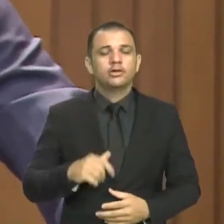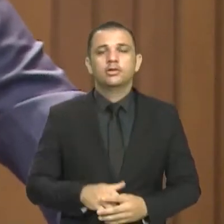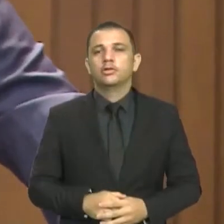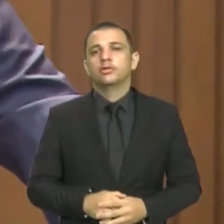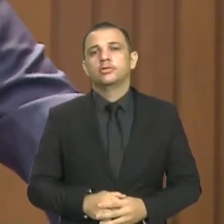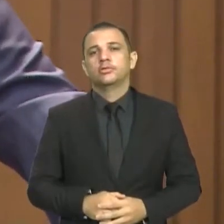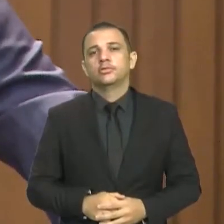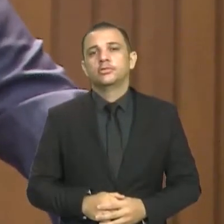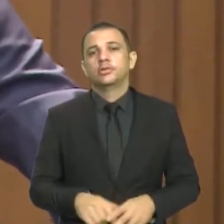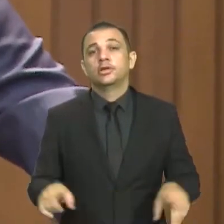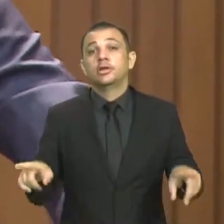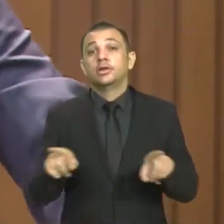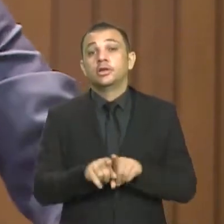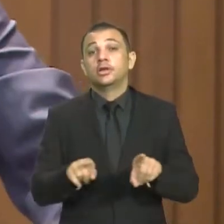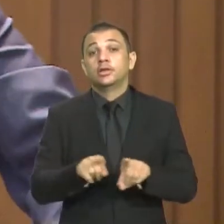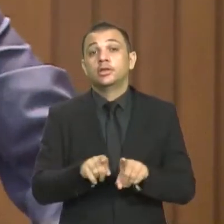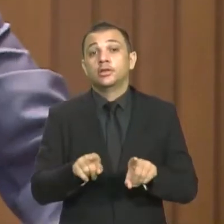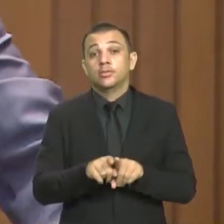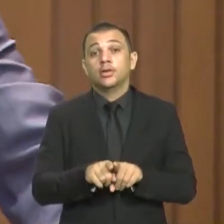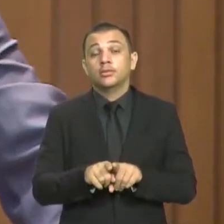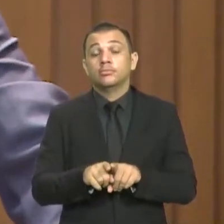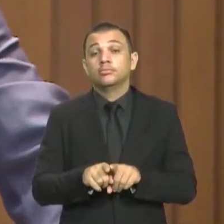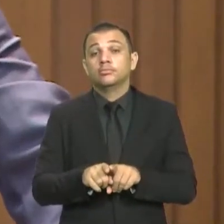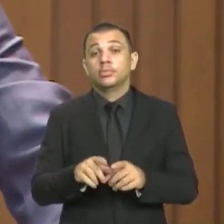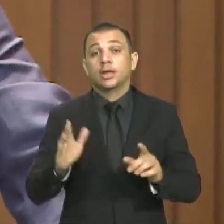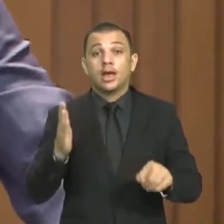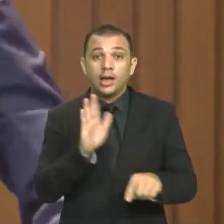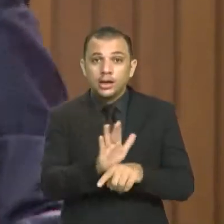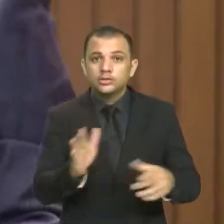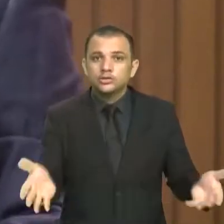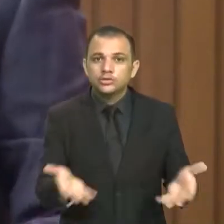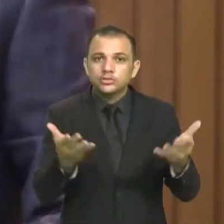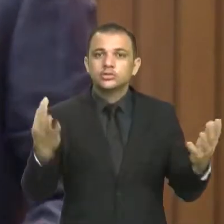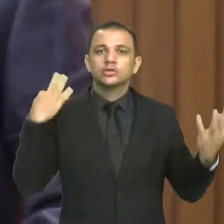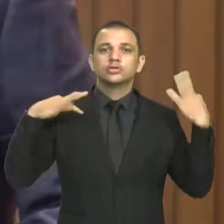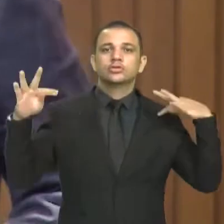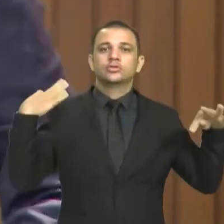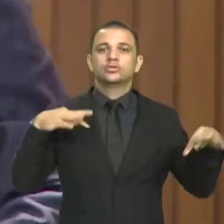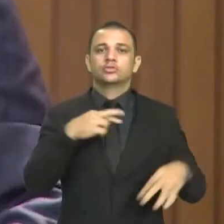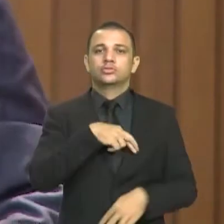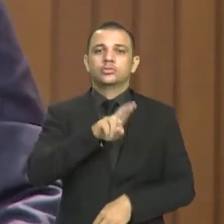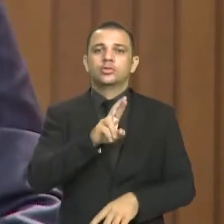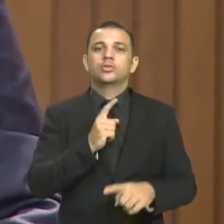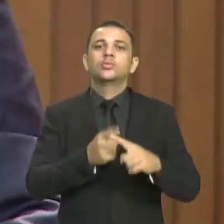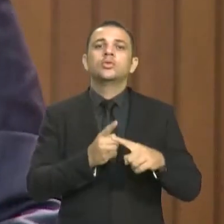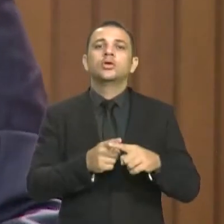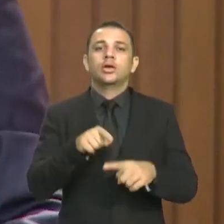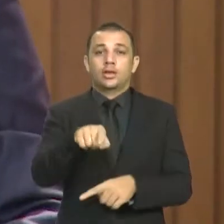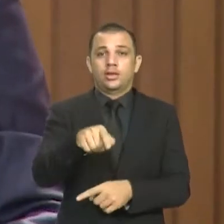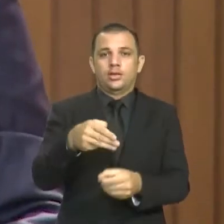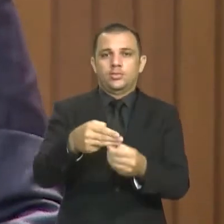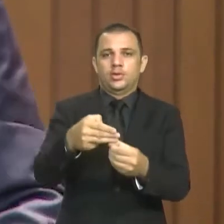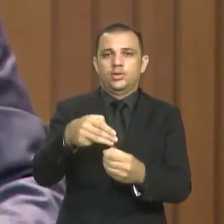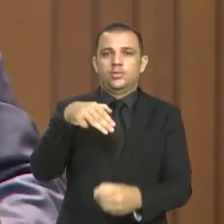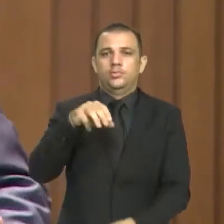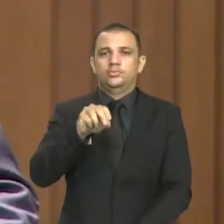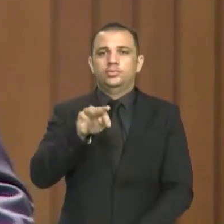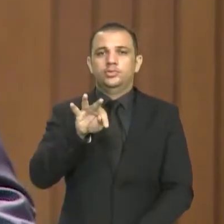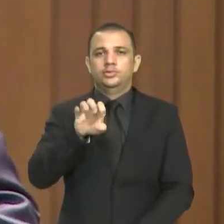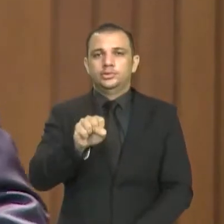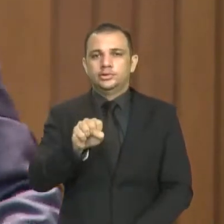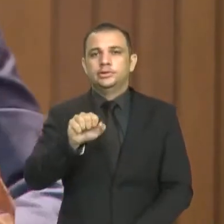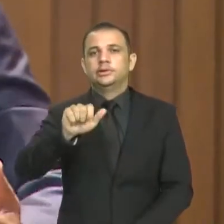E ainda reforça o turismo religioso. Montes Altos passa a ser, portanto, agora